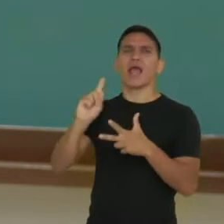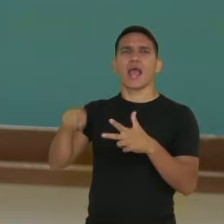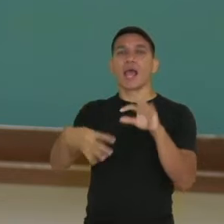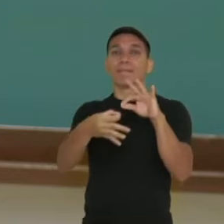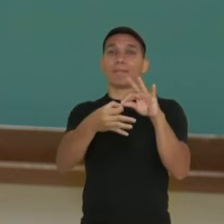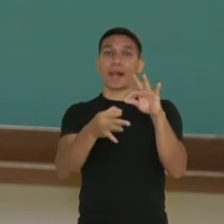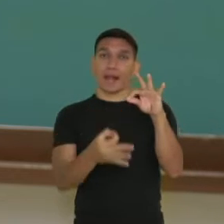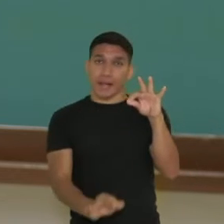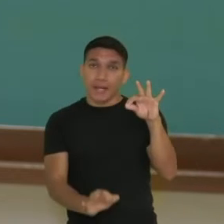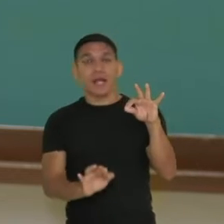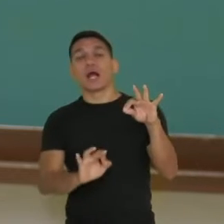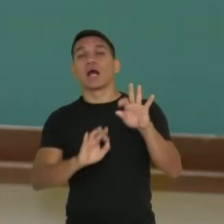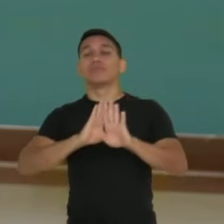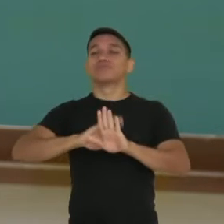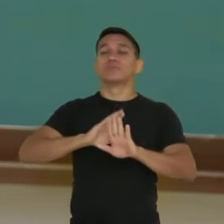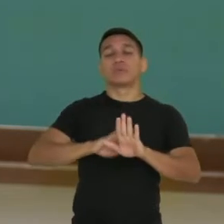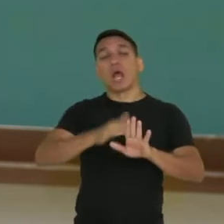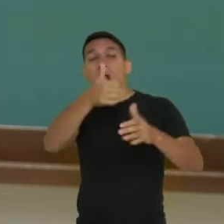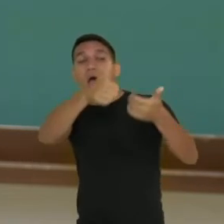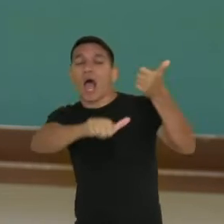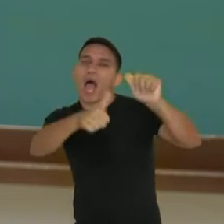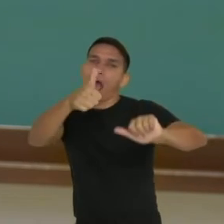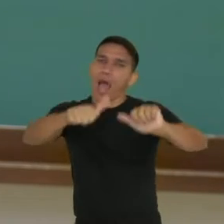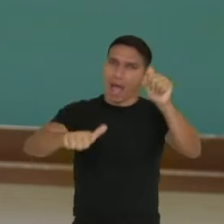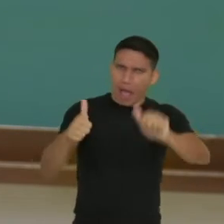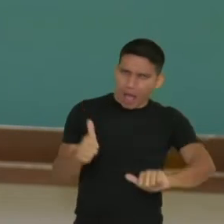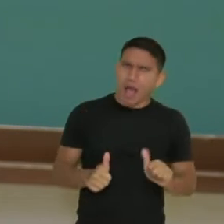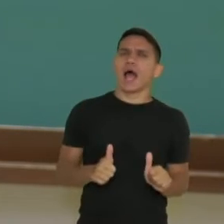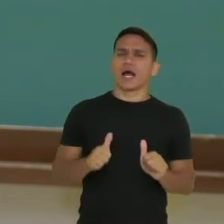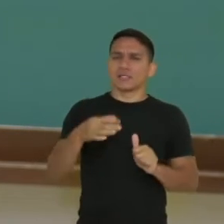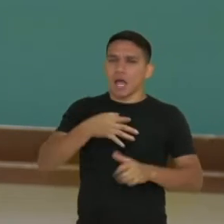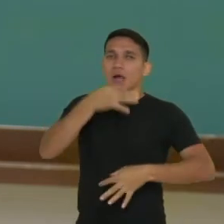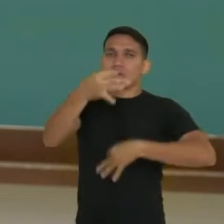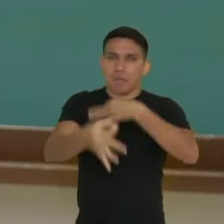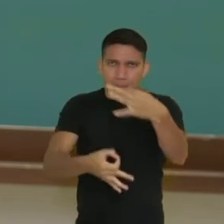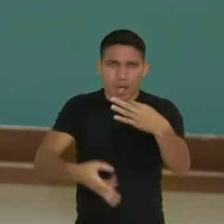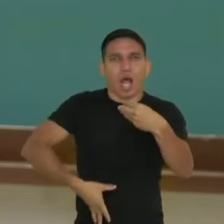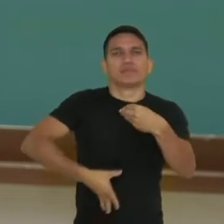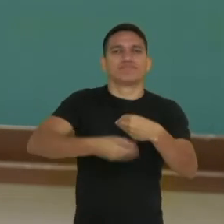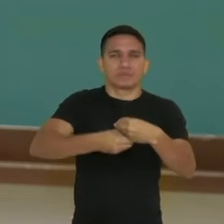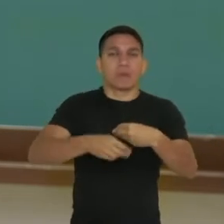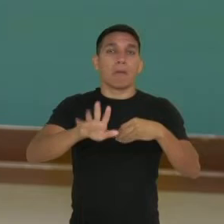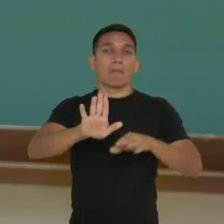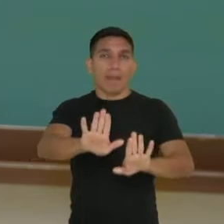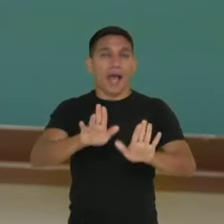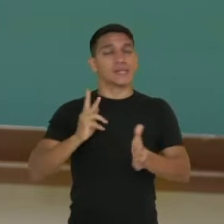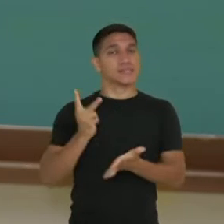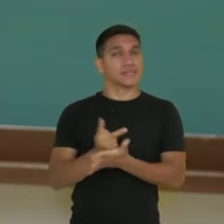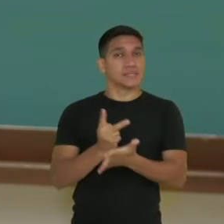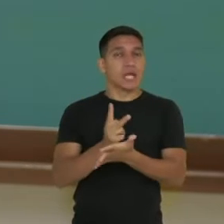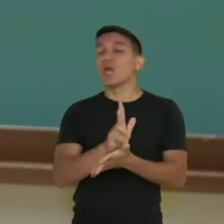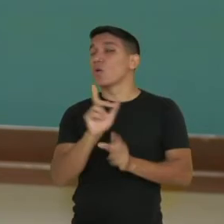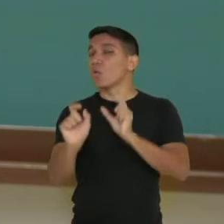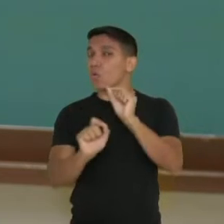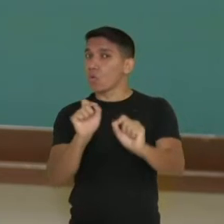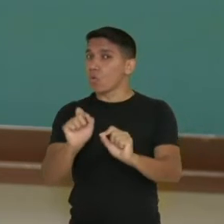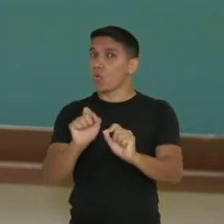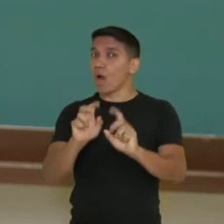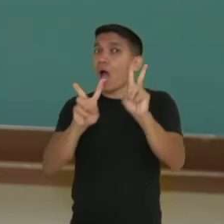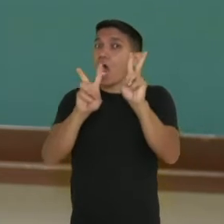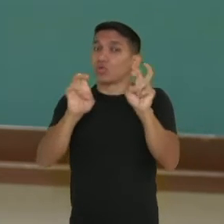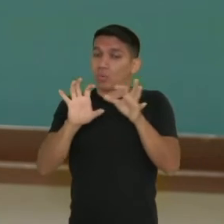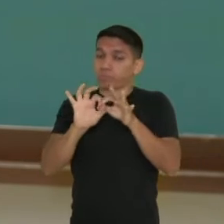né, de análise, tem caráter opinativo, mas ele sempre vai trabalhar a respeito de um